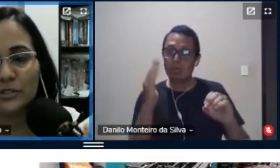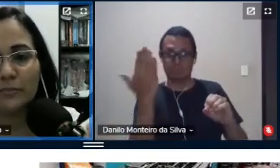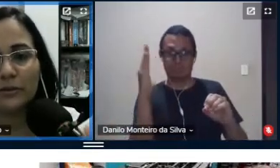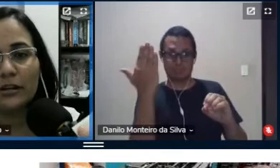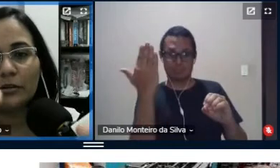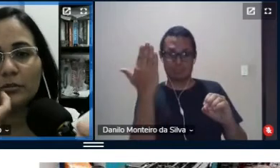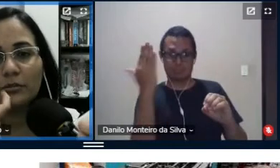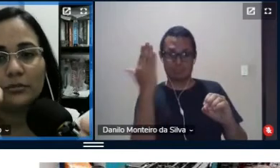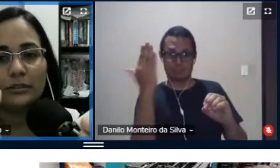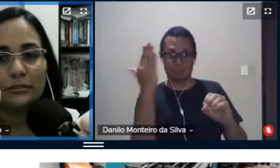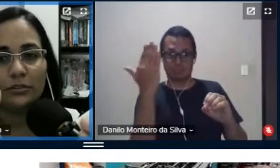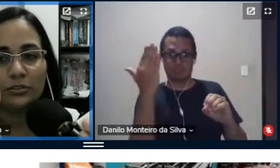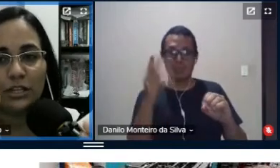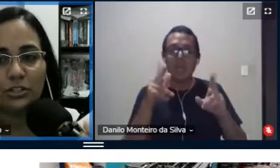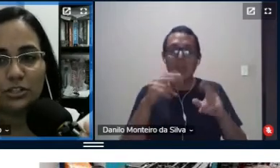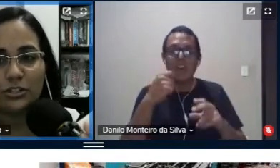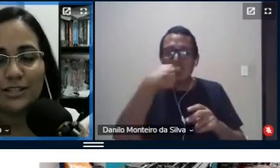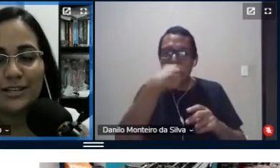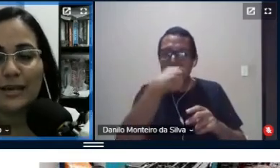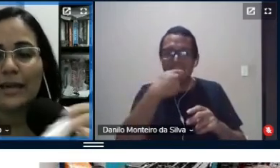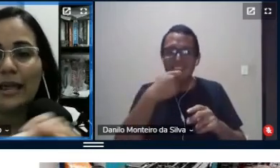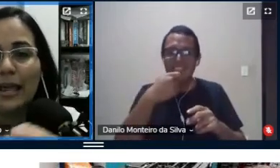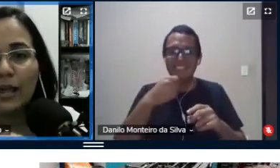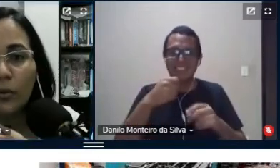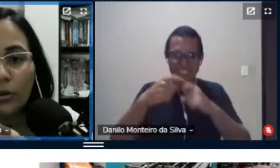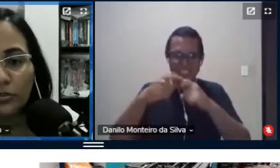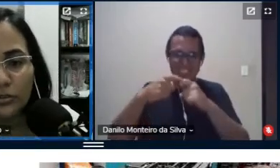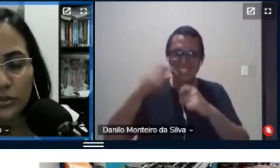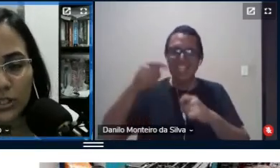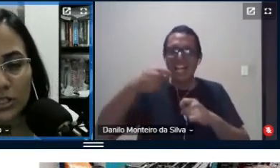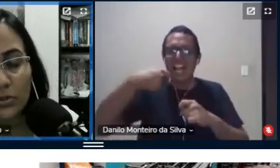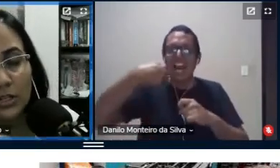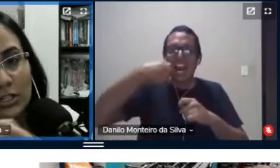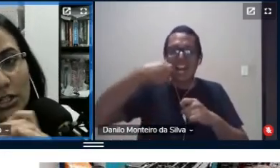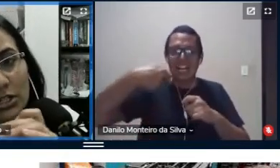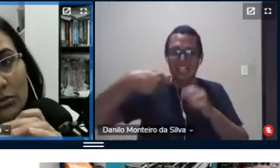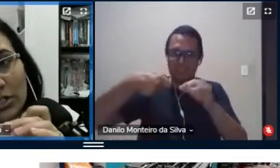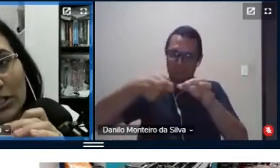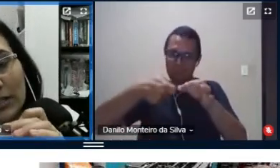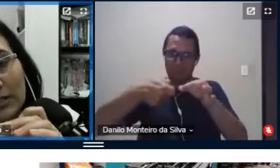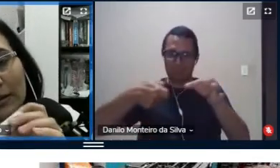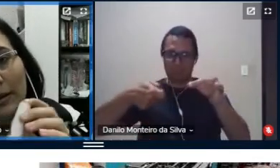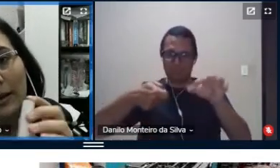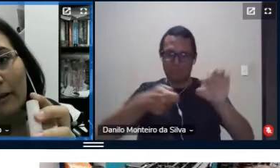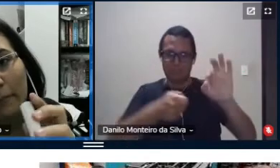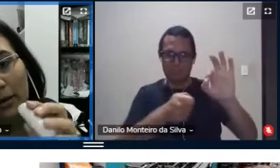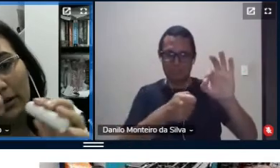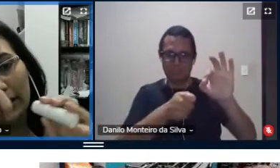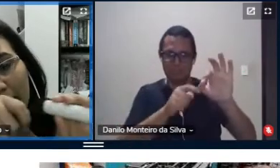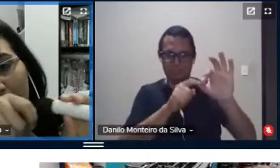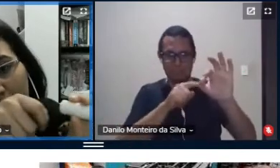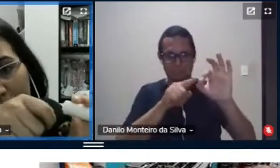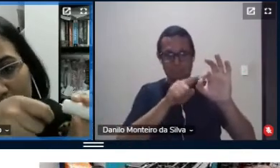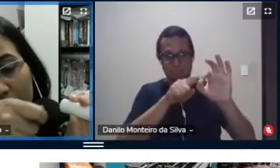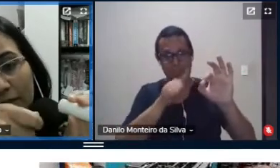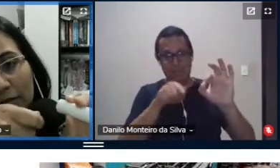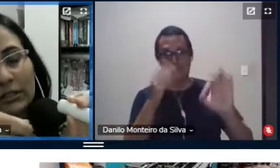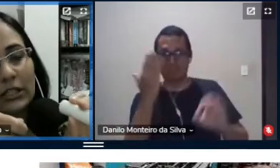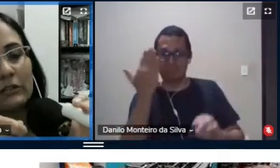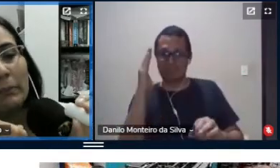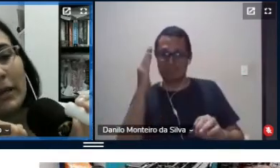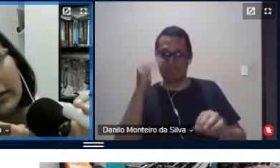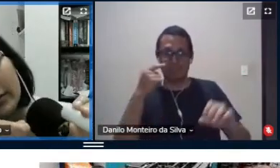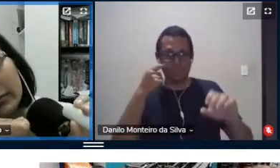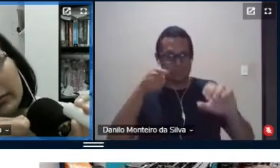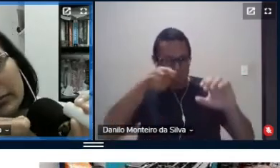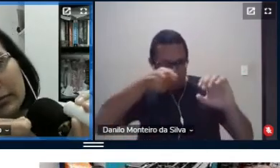dentista usa para olhar o nosso dente? É igualzinho, gente, só que a gente utiliza para olhar dentro